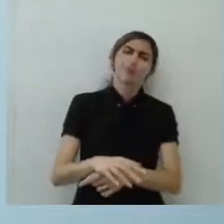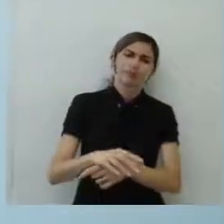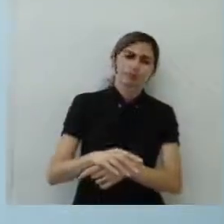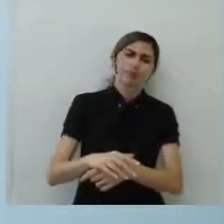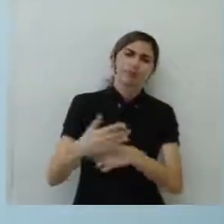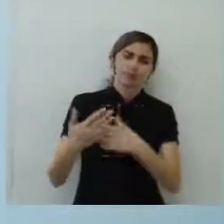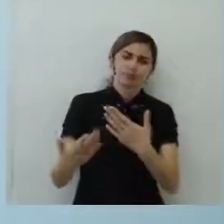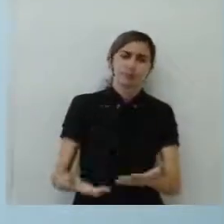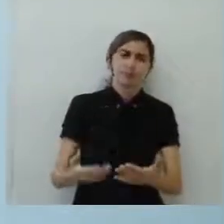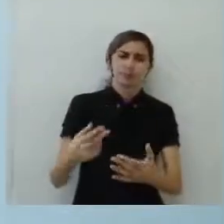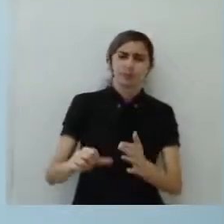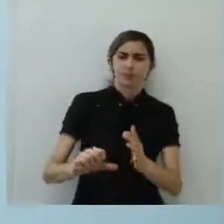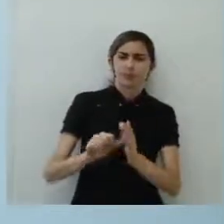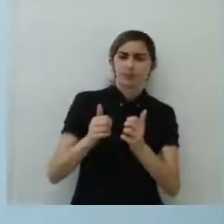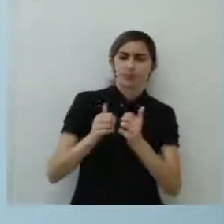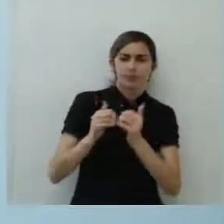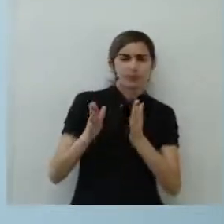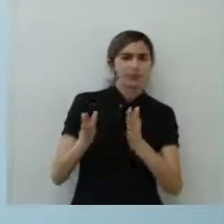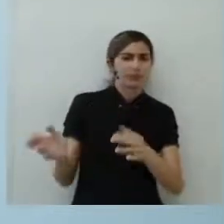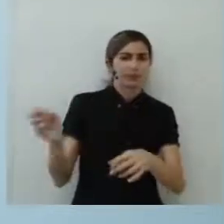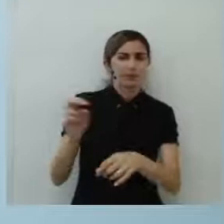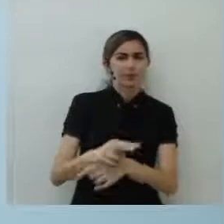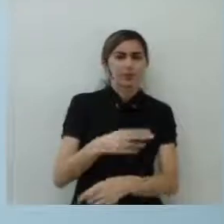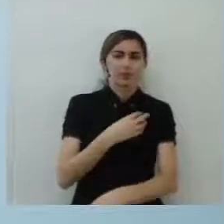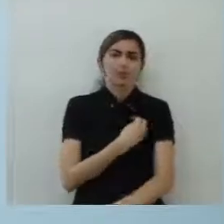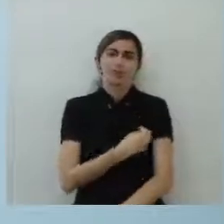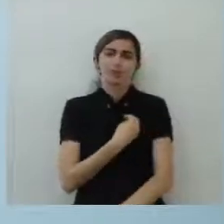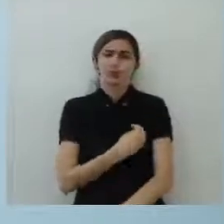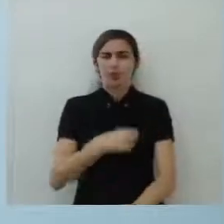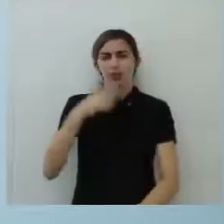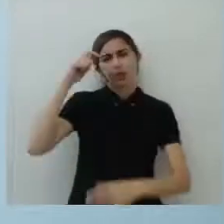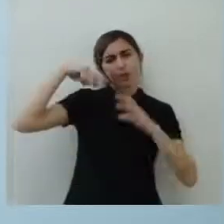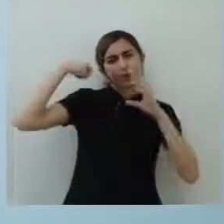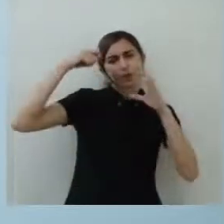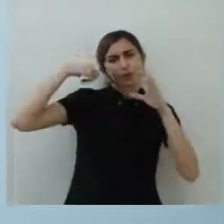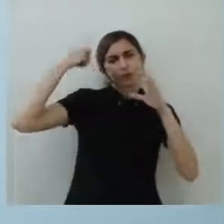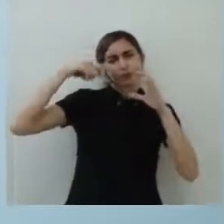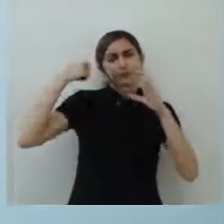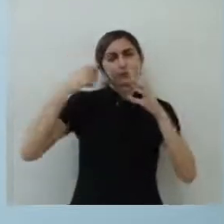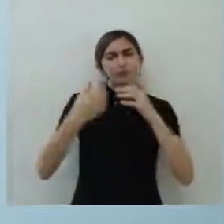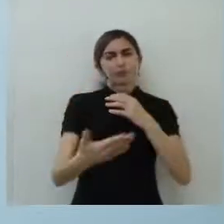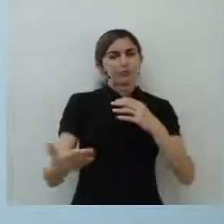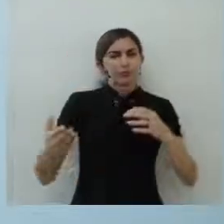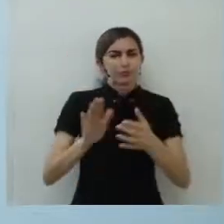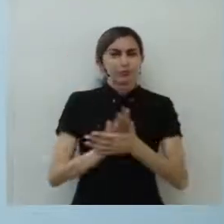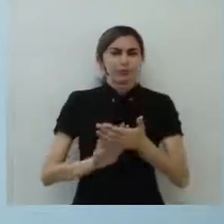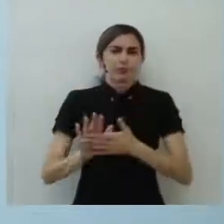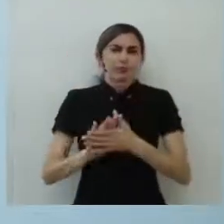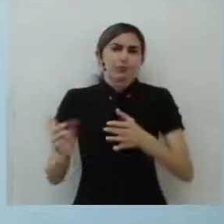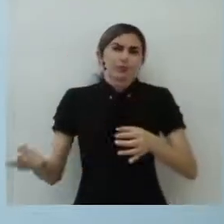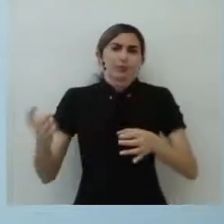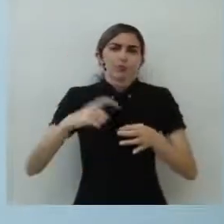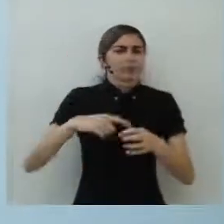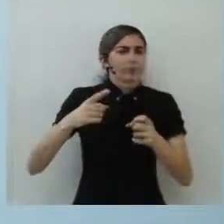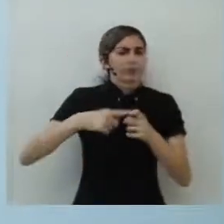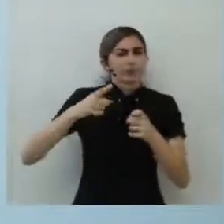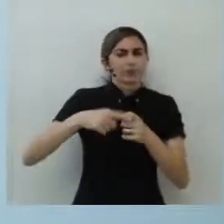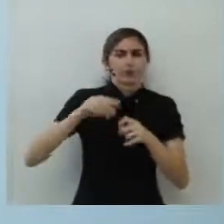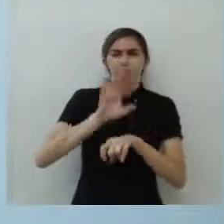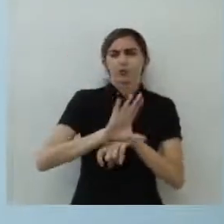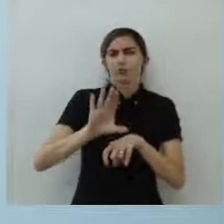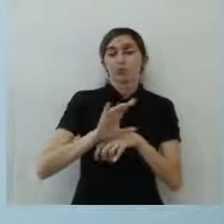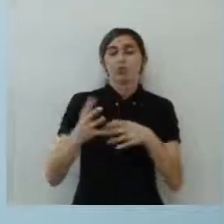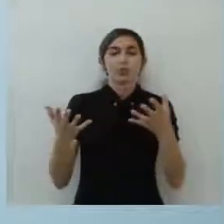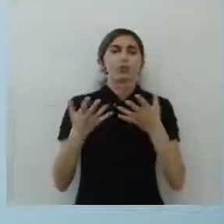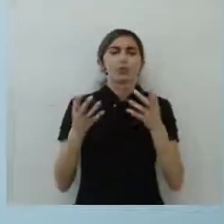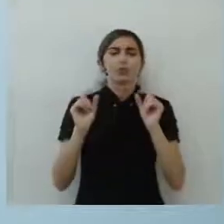é aí a sua porta de entrada para a vida artística. Aí ele não está mais com planos de retomar o curso de medicina. Aí o que é